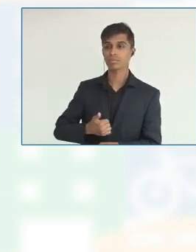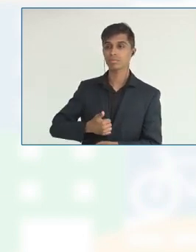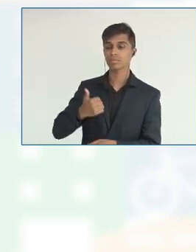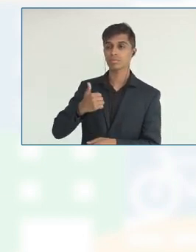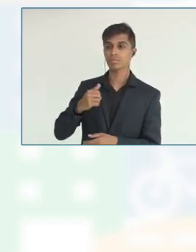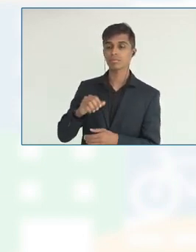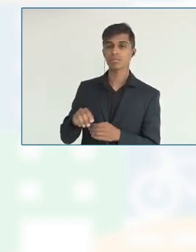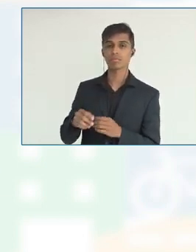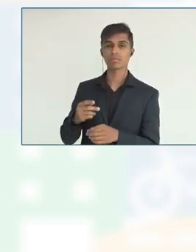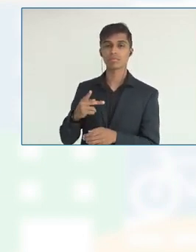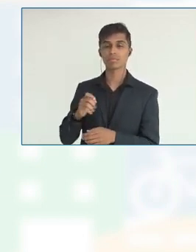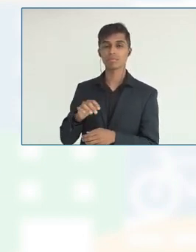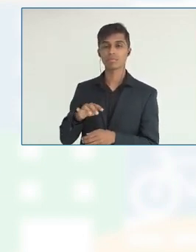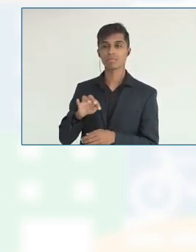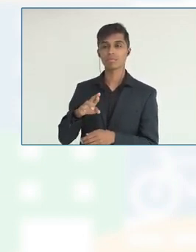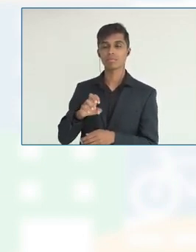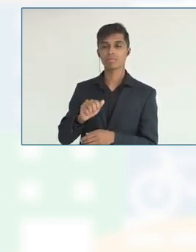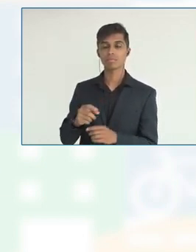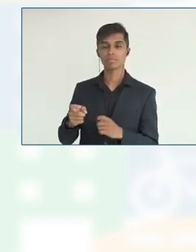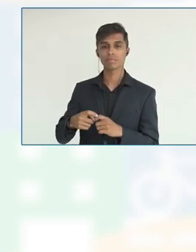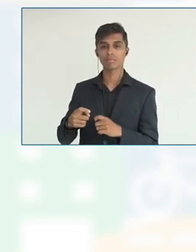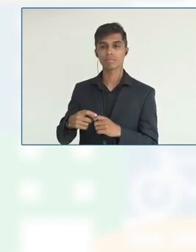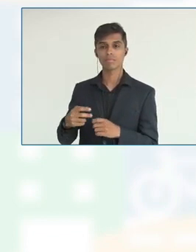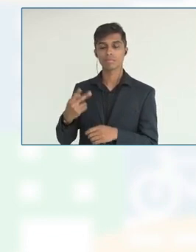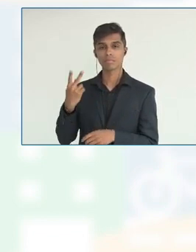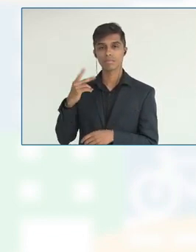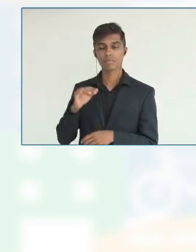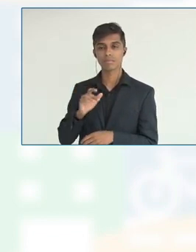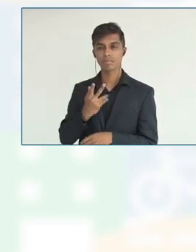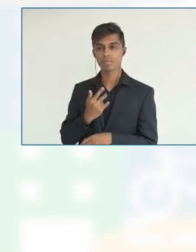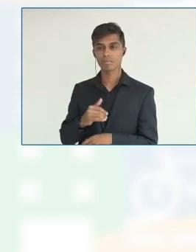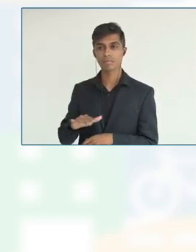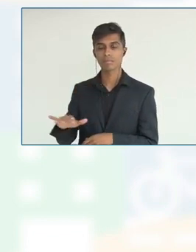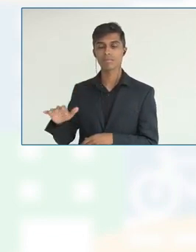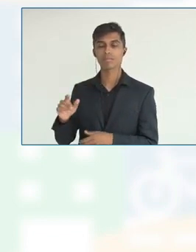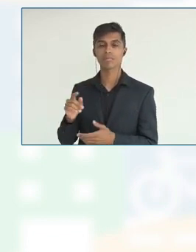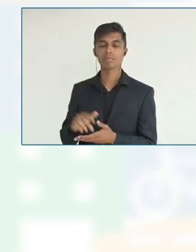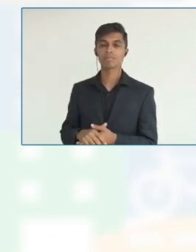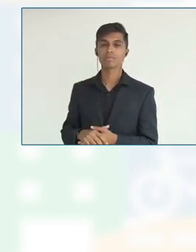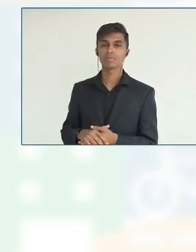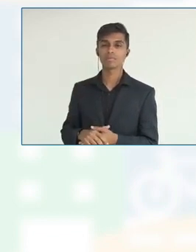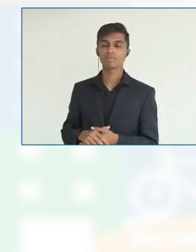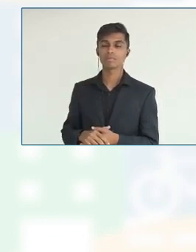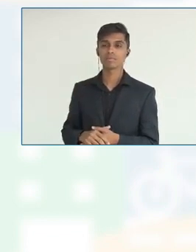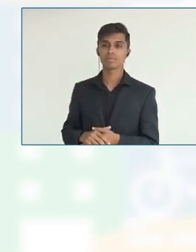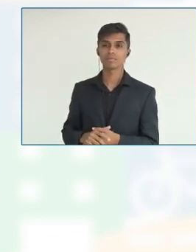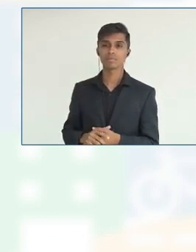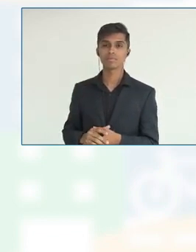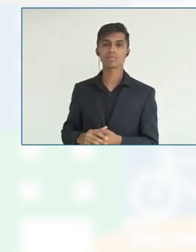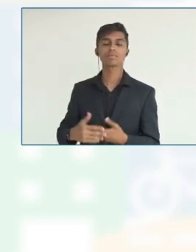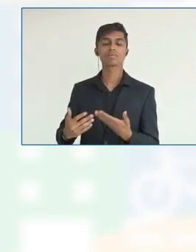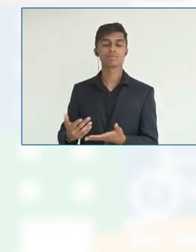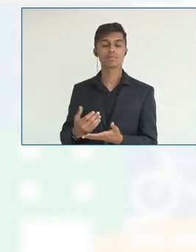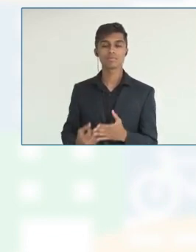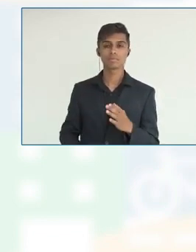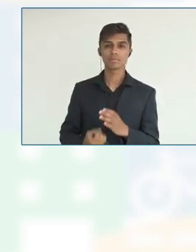da USP, né? Em 1971, foi criado, a partir da publicação do